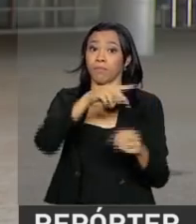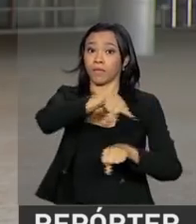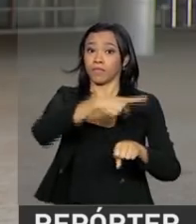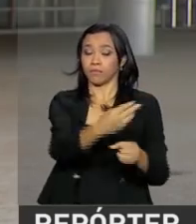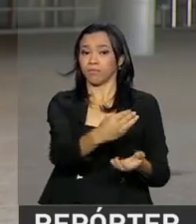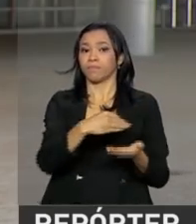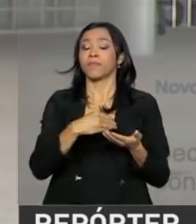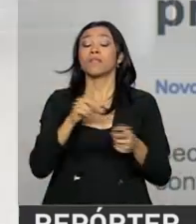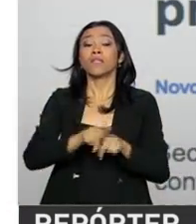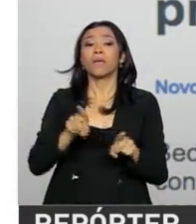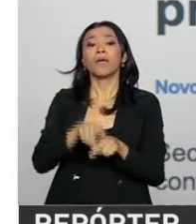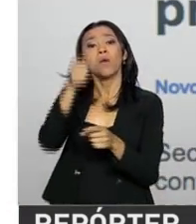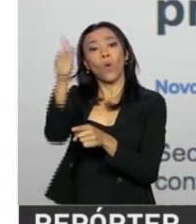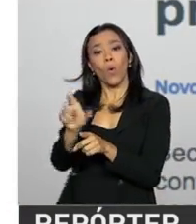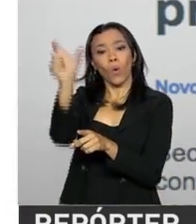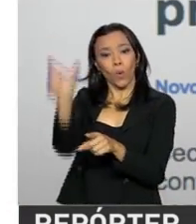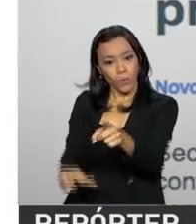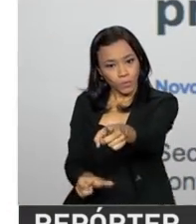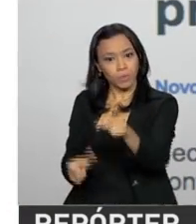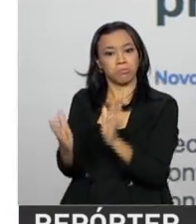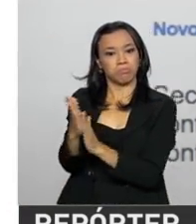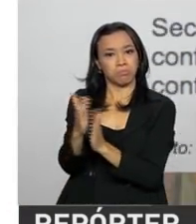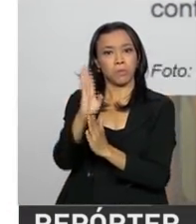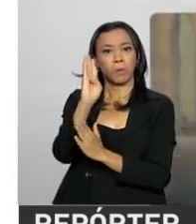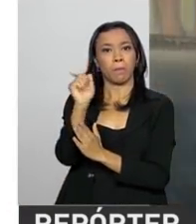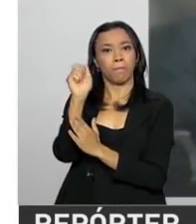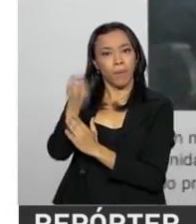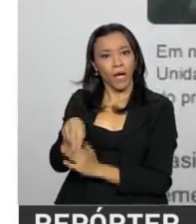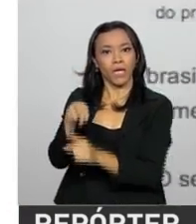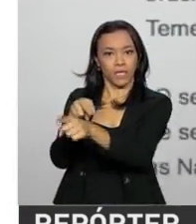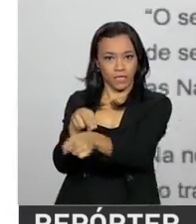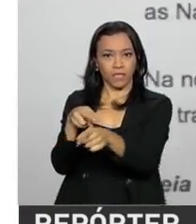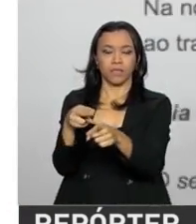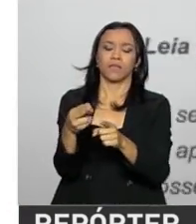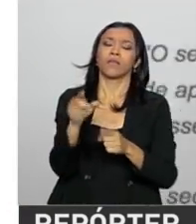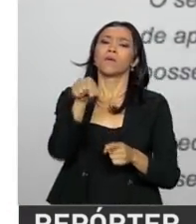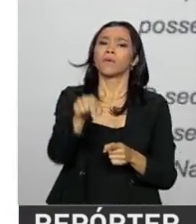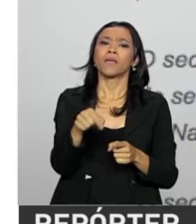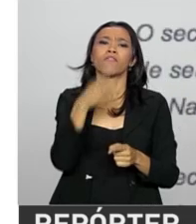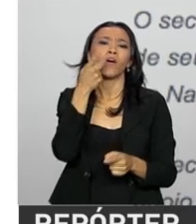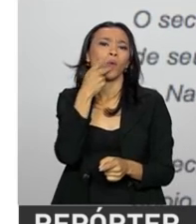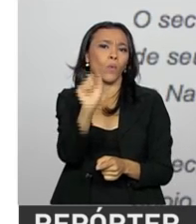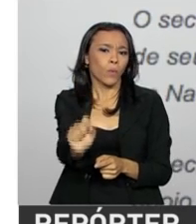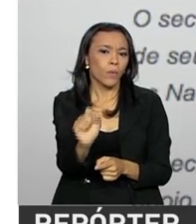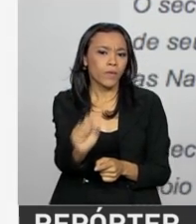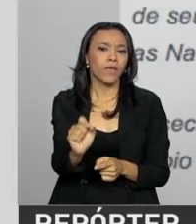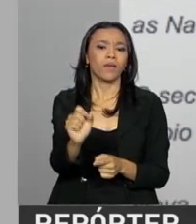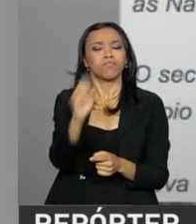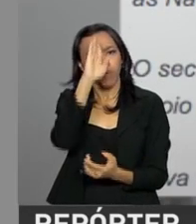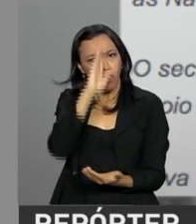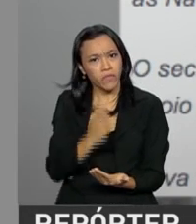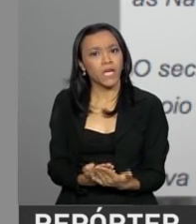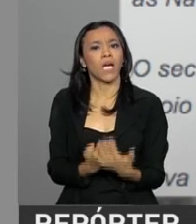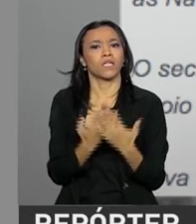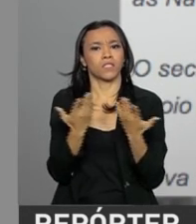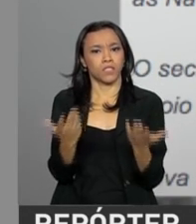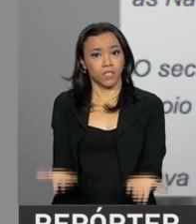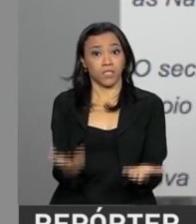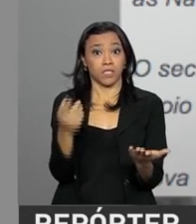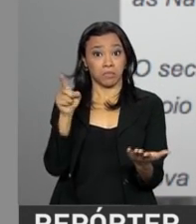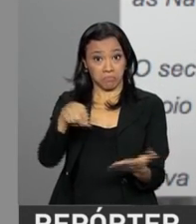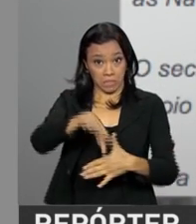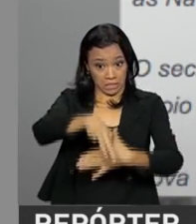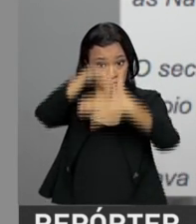Nações Unidas, Ban Ki-moon, também enviou seus melhores desejos ao presidente Michel Temer e disse que está confiante de que, sob a